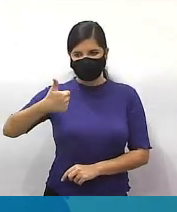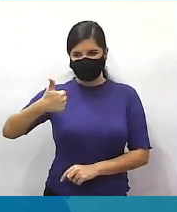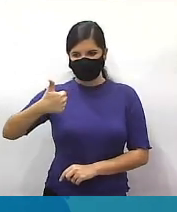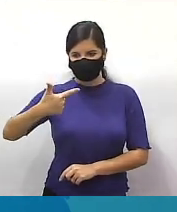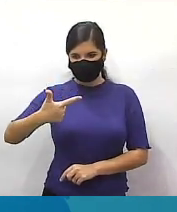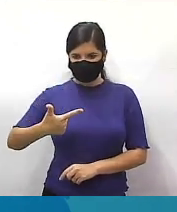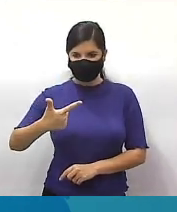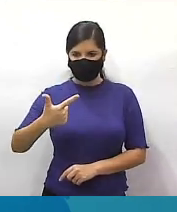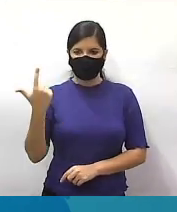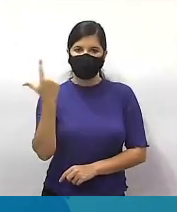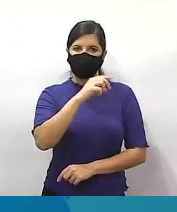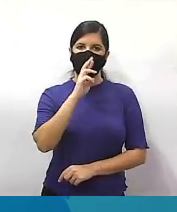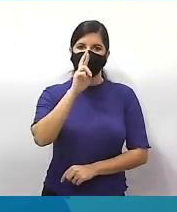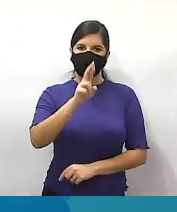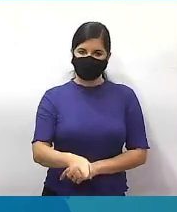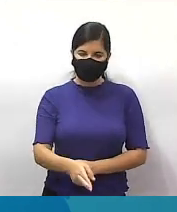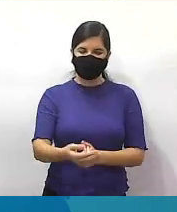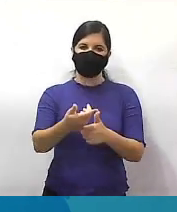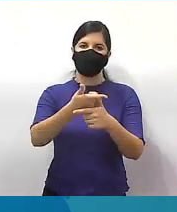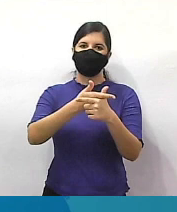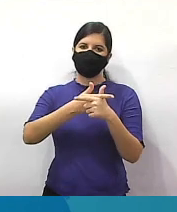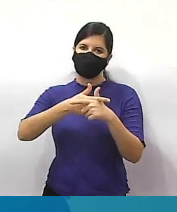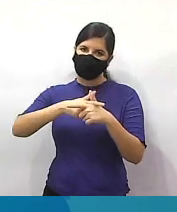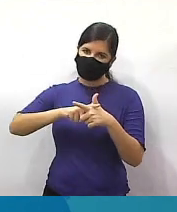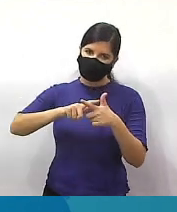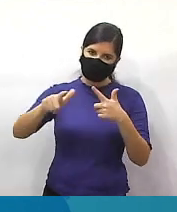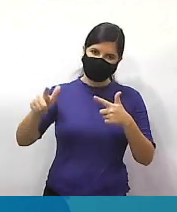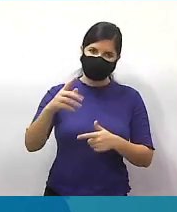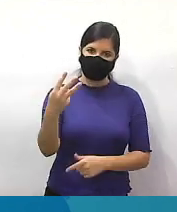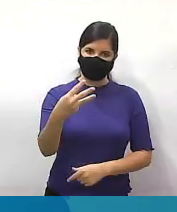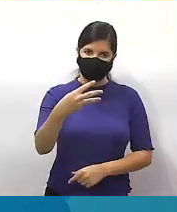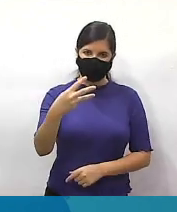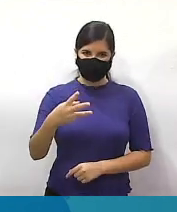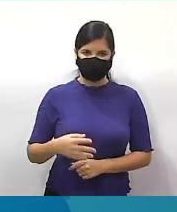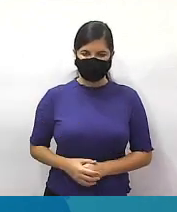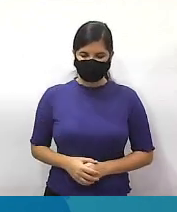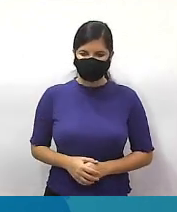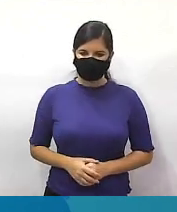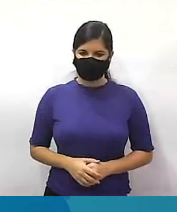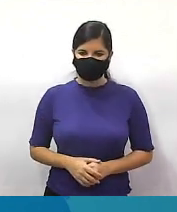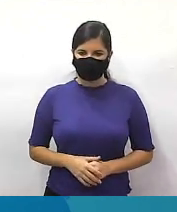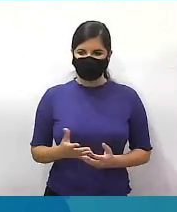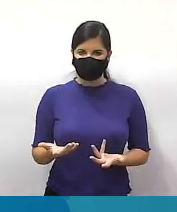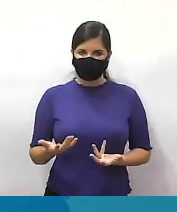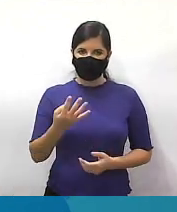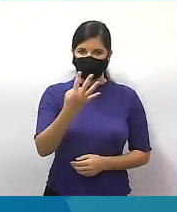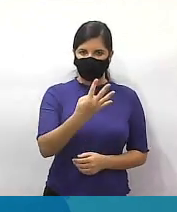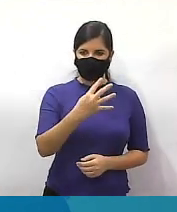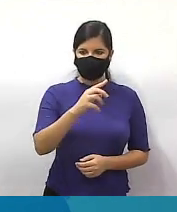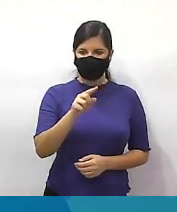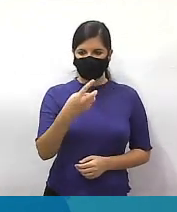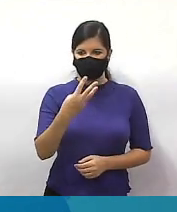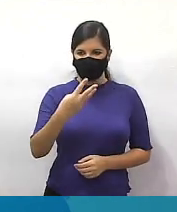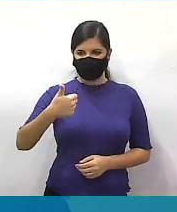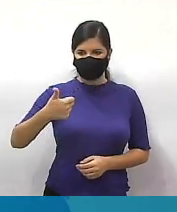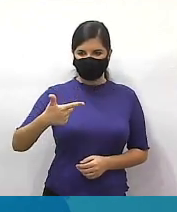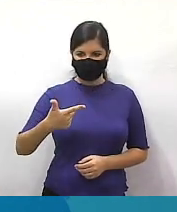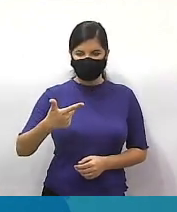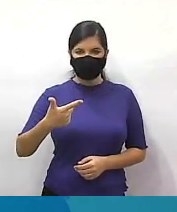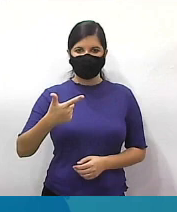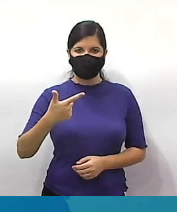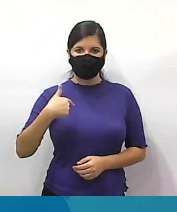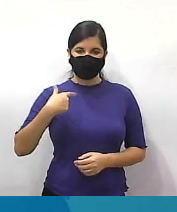4.312 para que o resultado, para que resulte um número divisível por 3? Ó, 4.312. Eu tenho